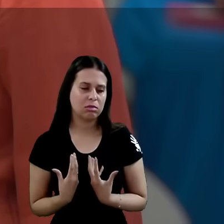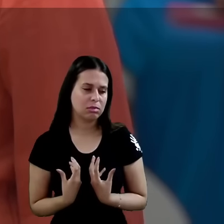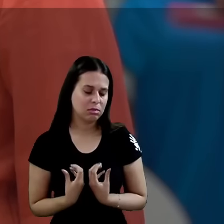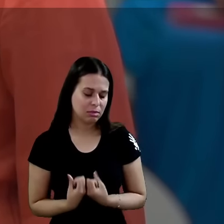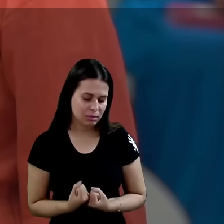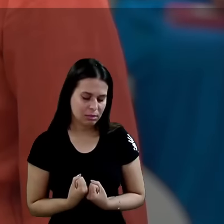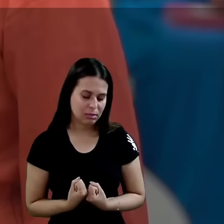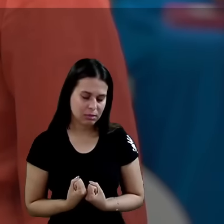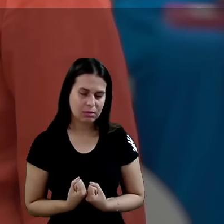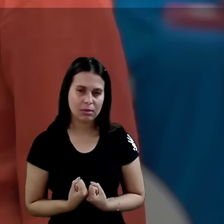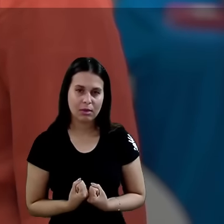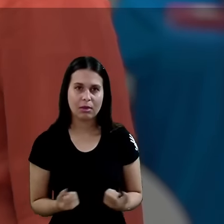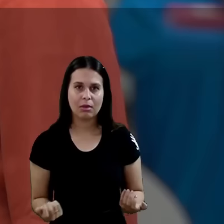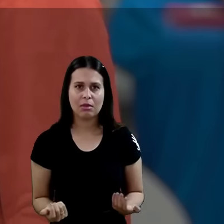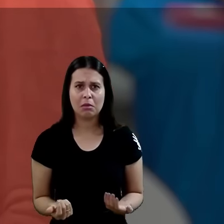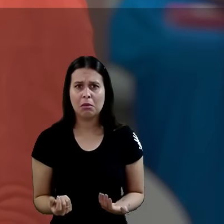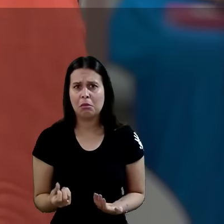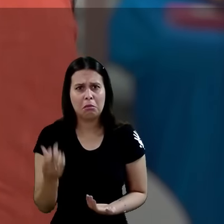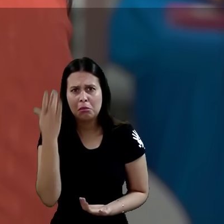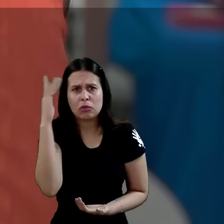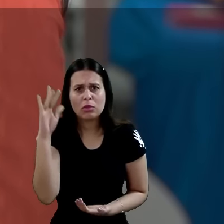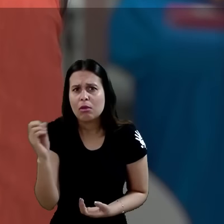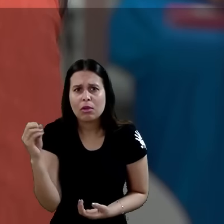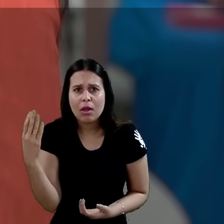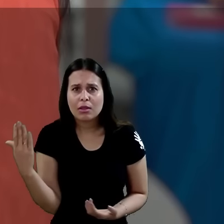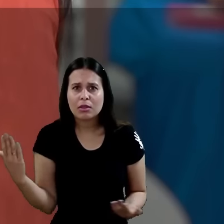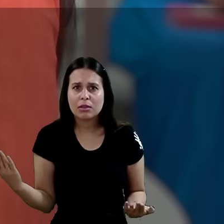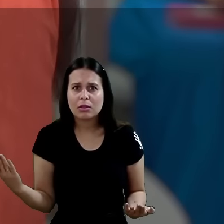cansada que eu não sei o que acontece